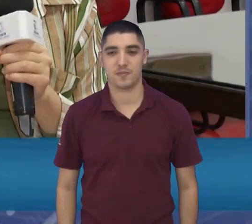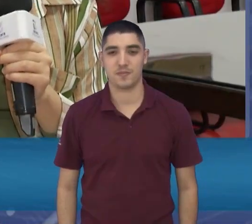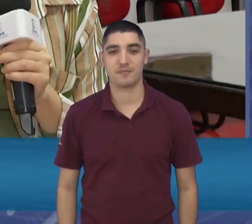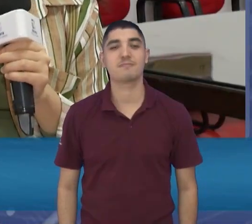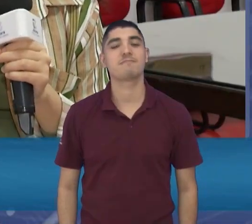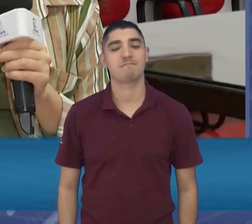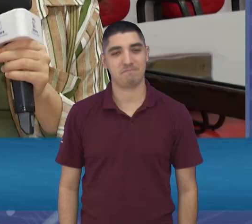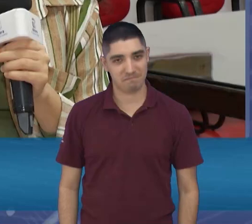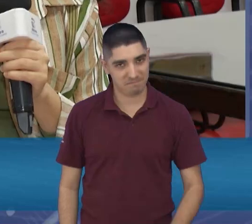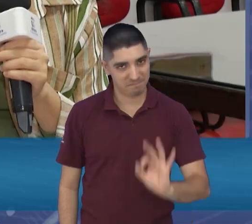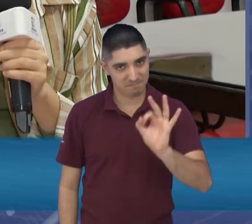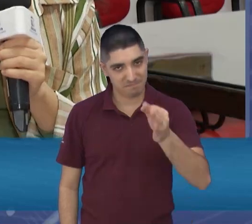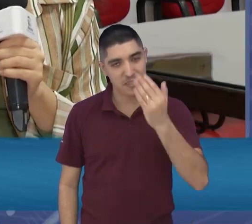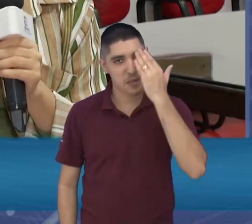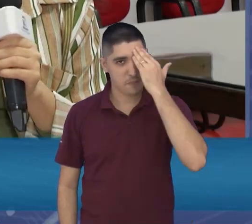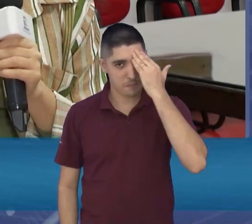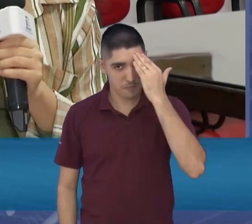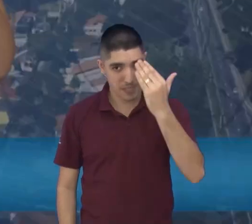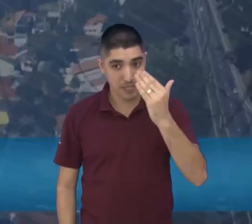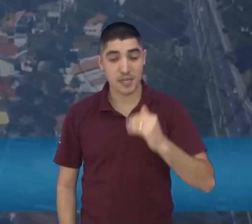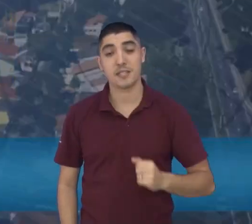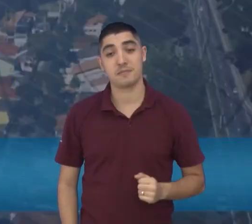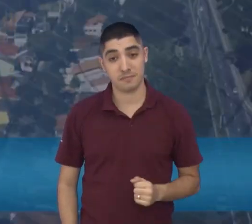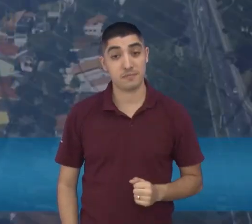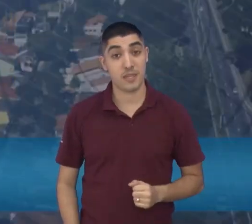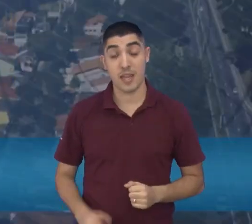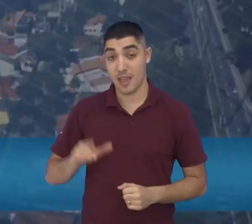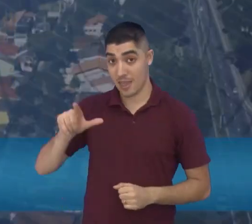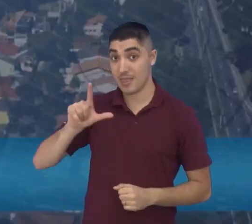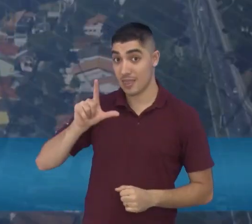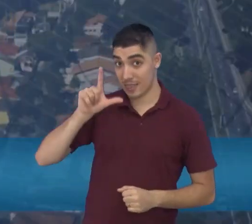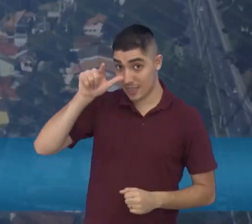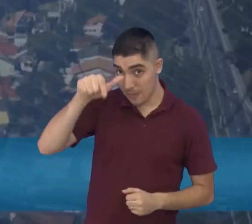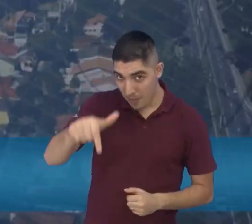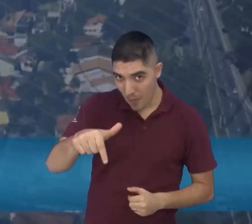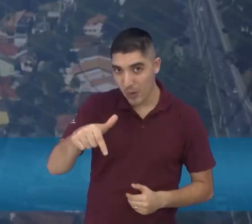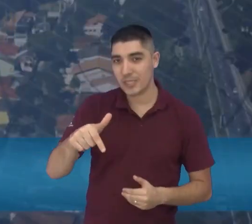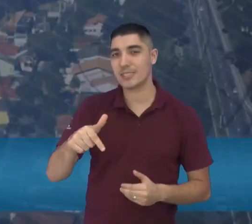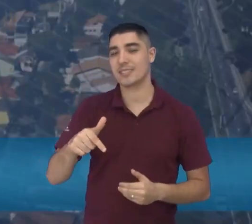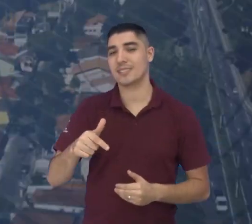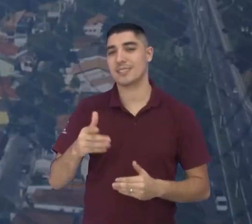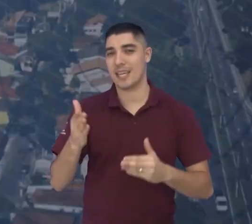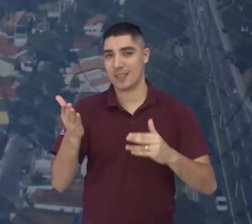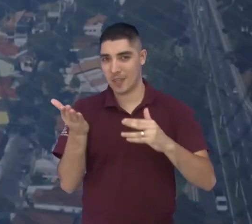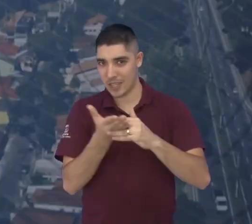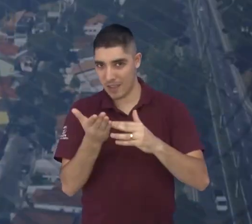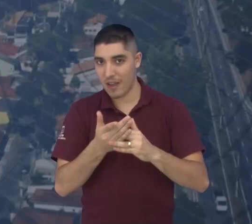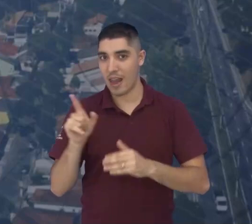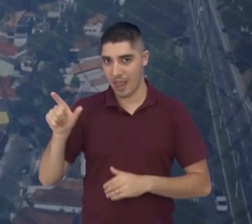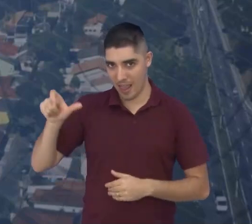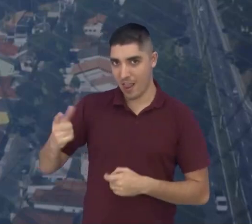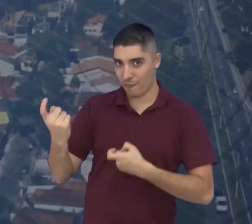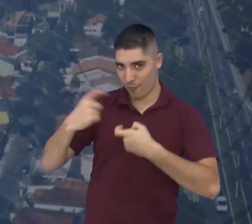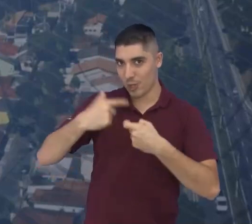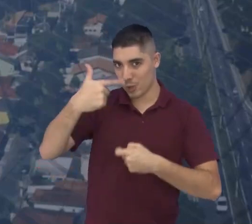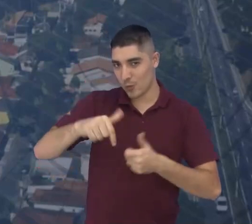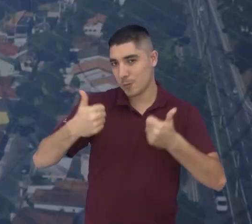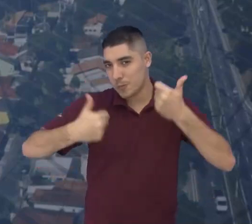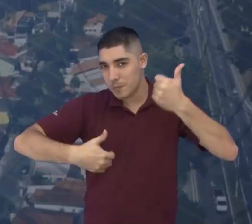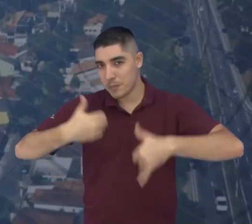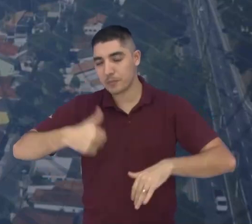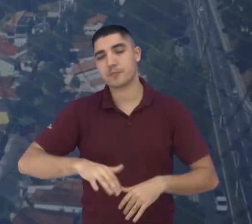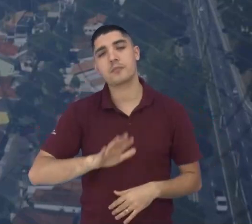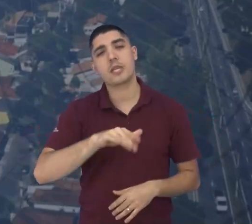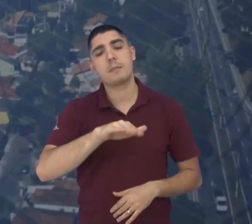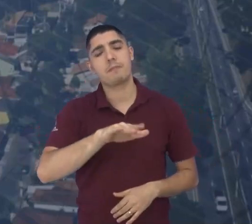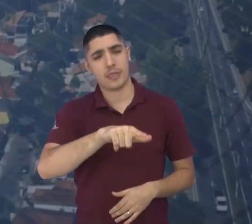Isso aí. Obrigada, Tami, mais uma vez. A Tami volta com o Paiotti no próximo bloco. Antes de eu